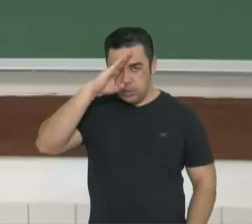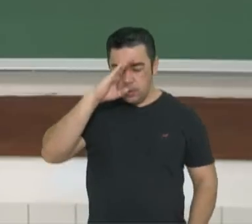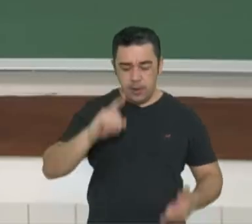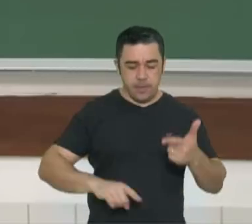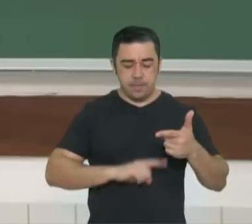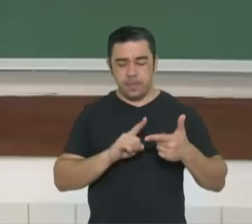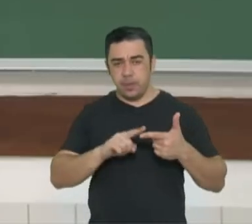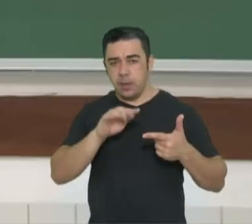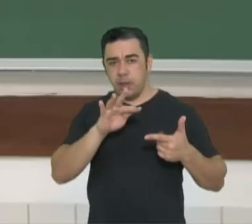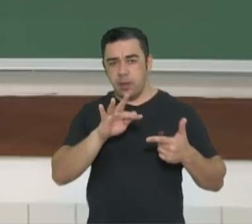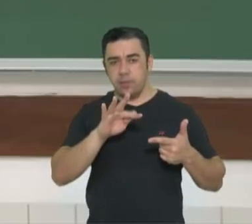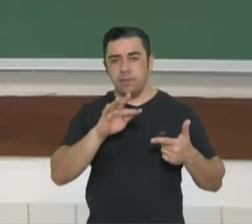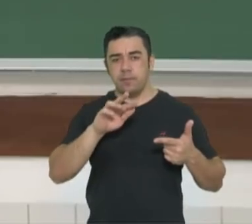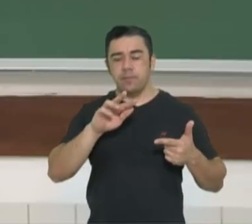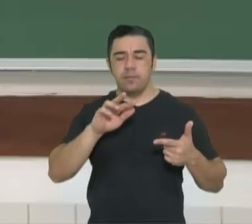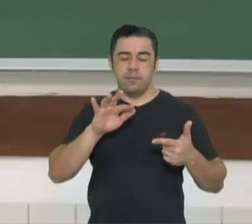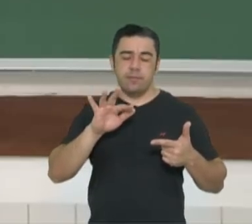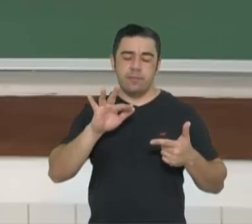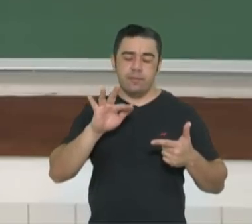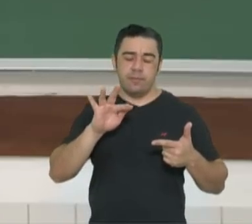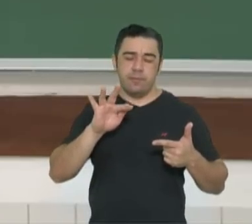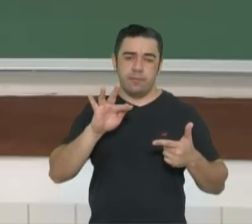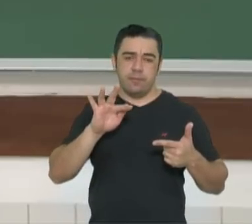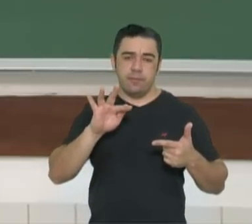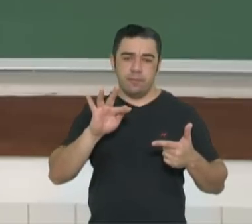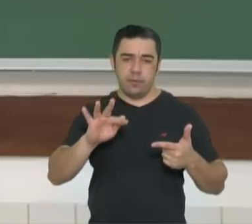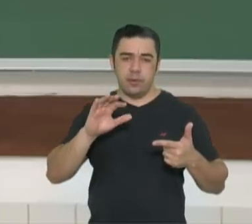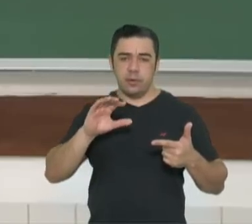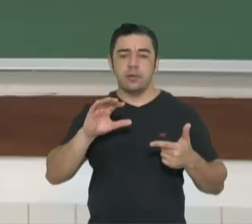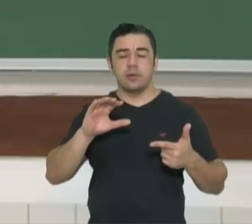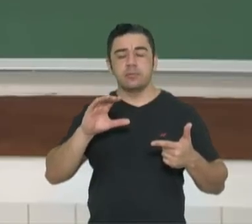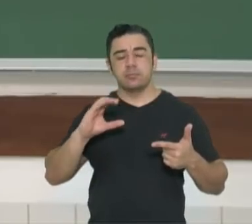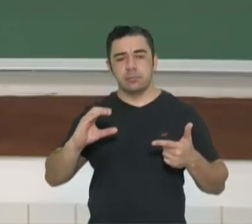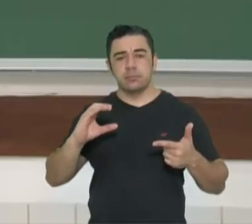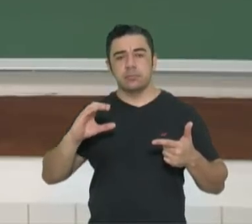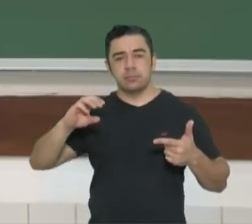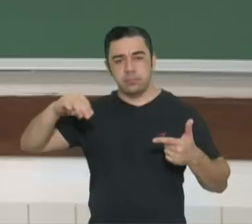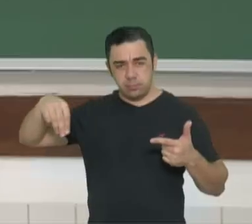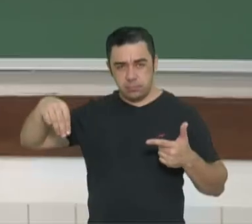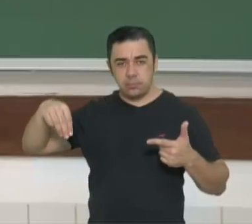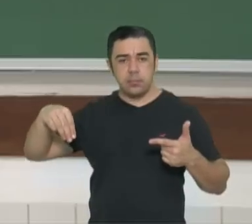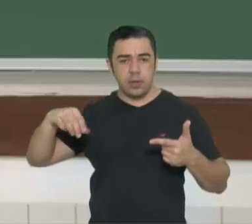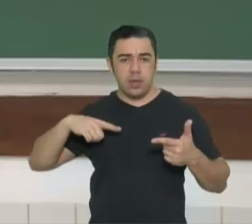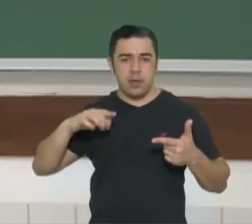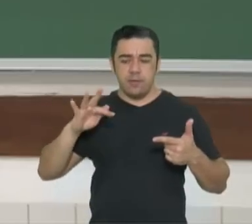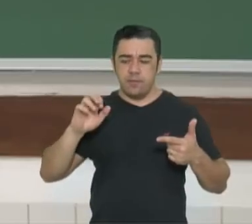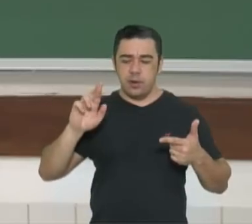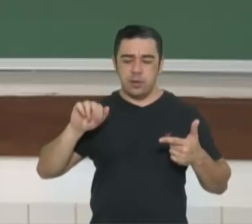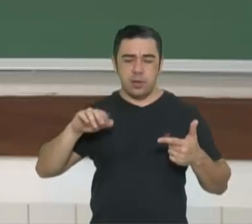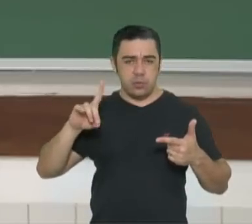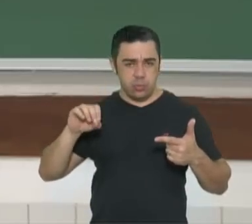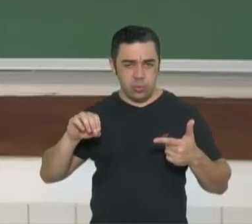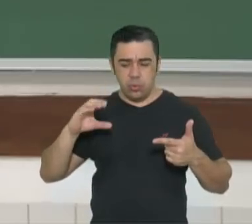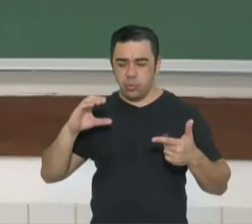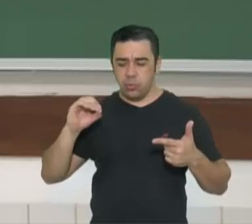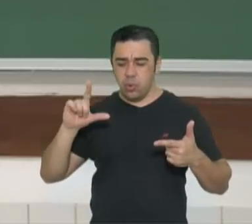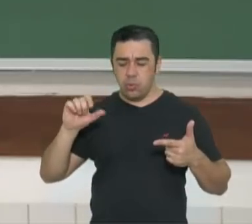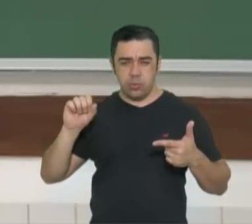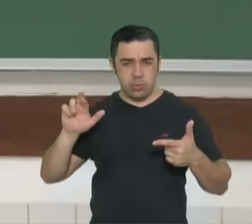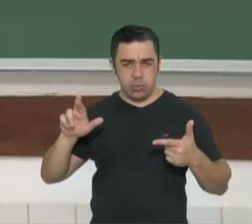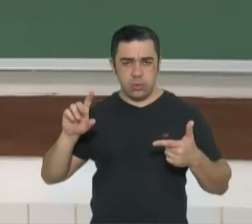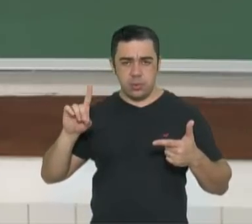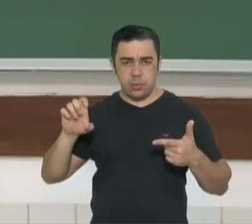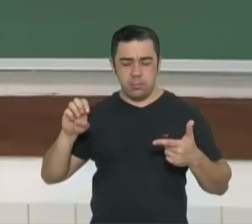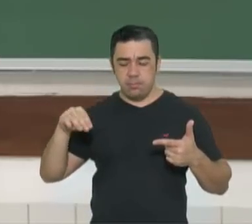Fernando Collor de Mello, final dos anos 80, começo dos anos 90. Então é um tema aí que voltou algumas vezes e aparece